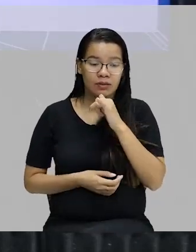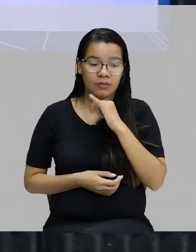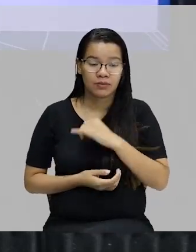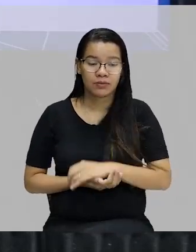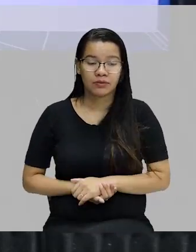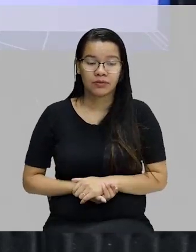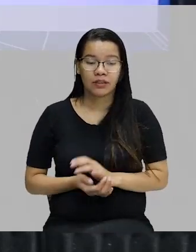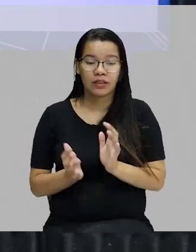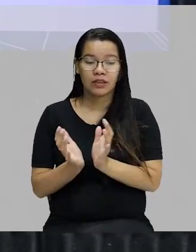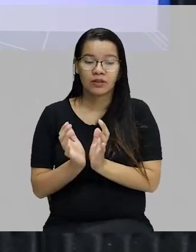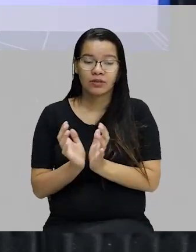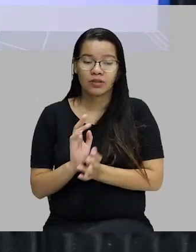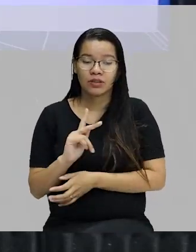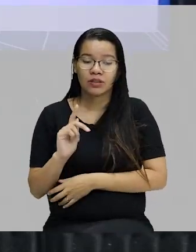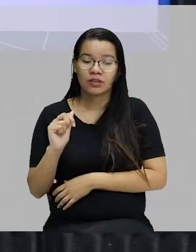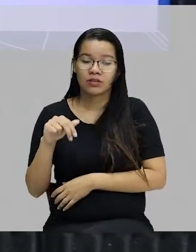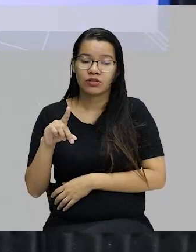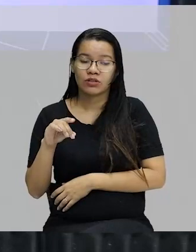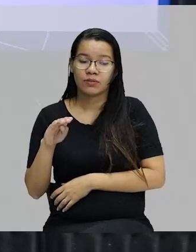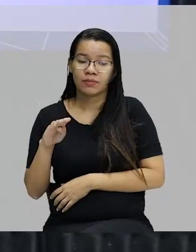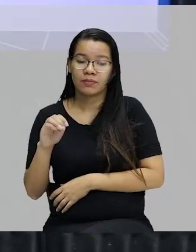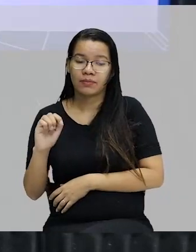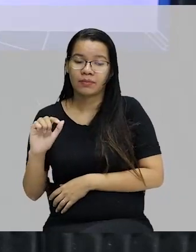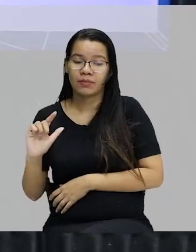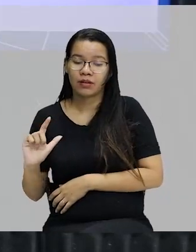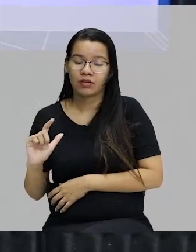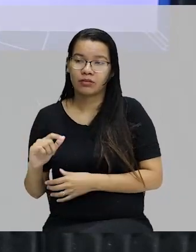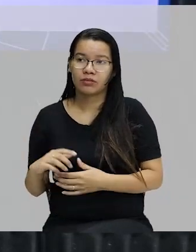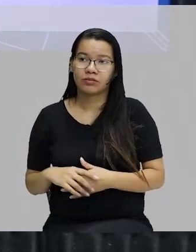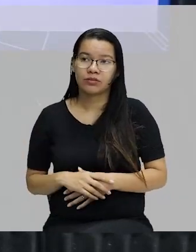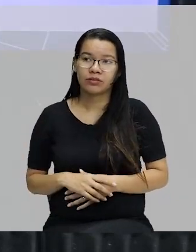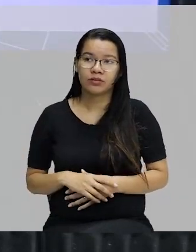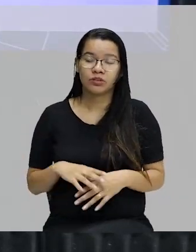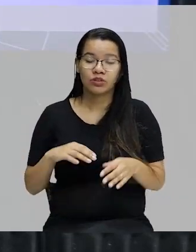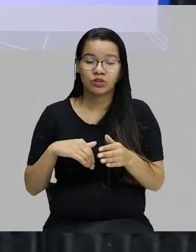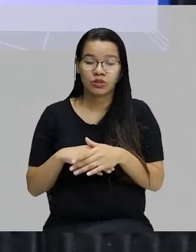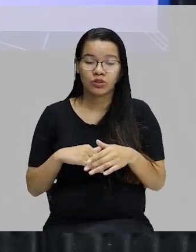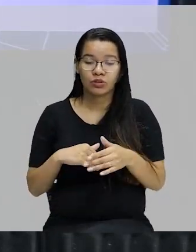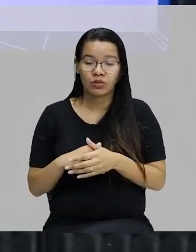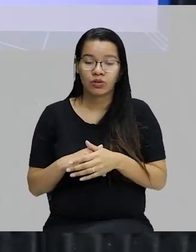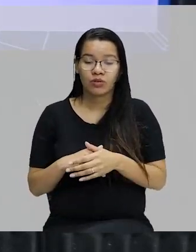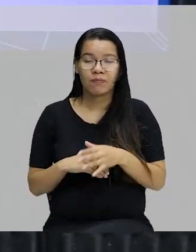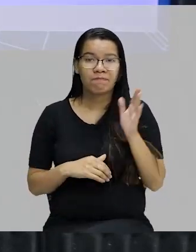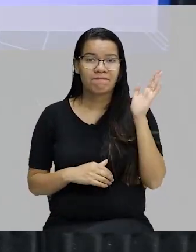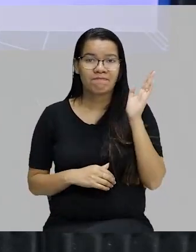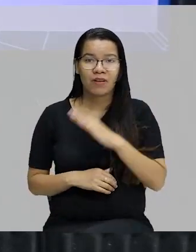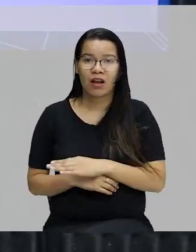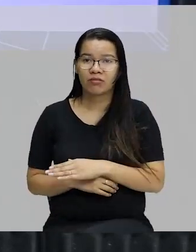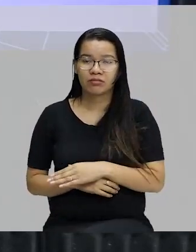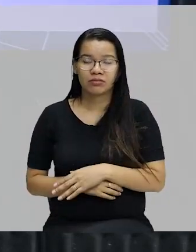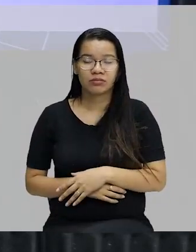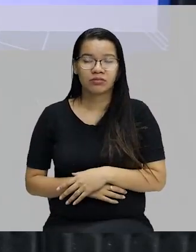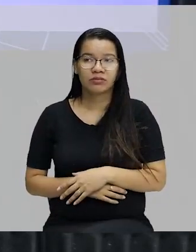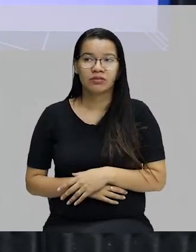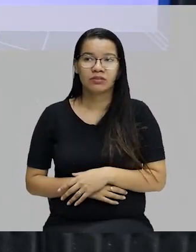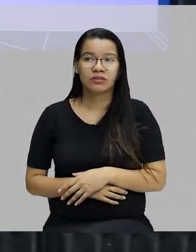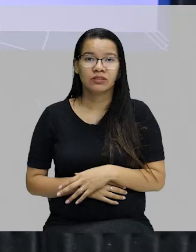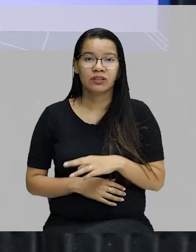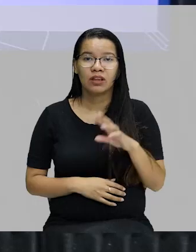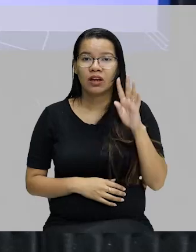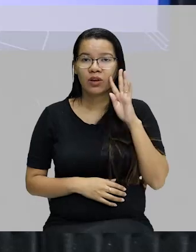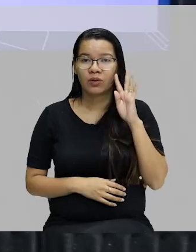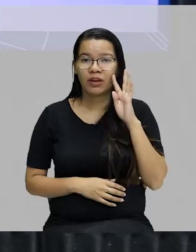team played extremely badly last Wednesday. A equipe de handball jogou extremamente mal na